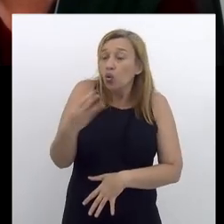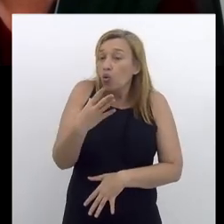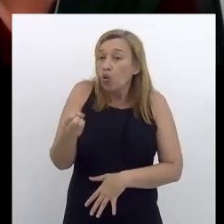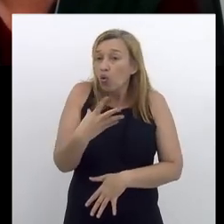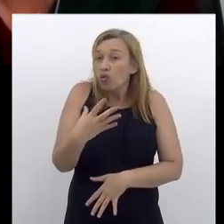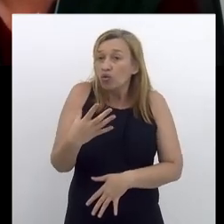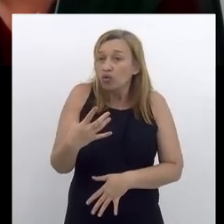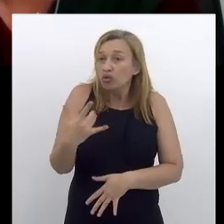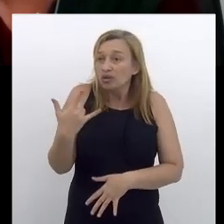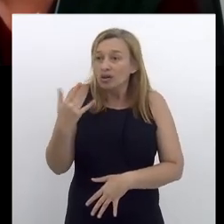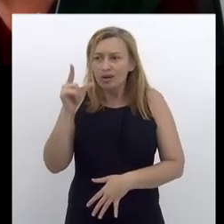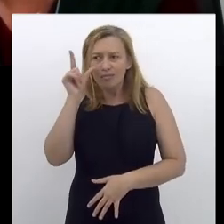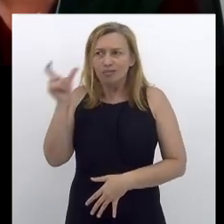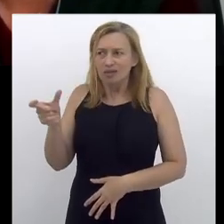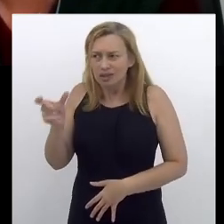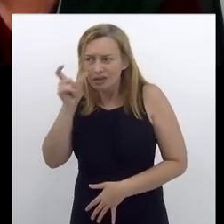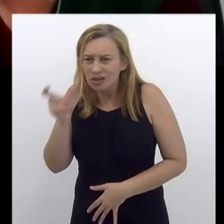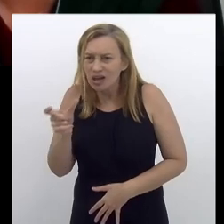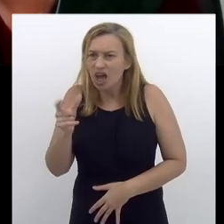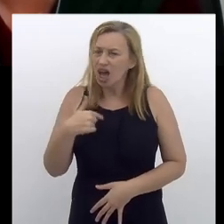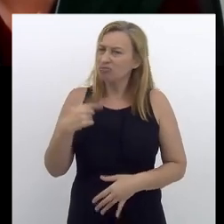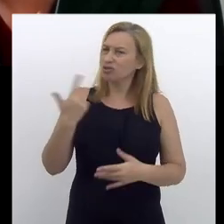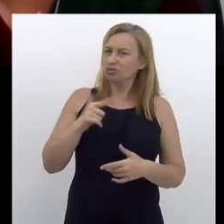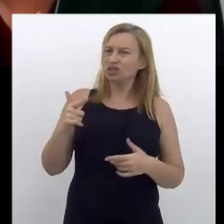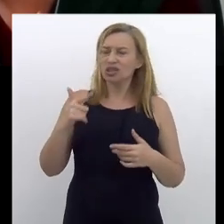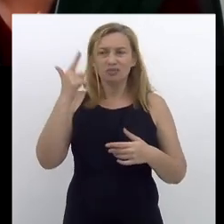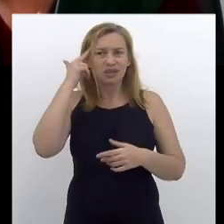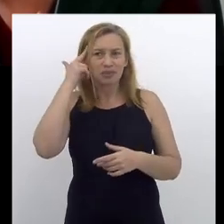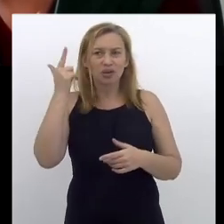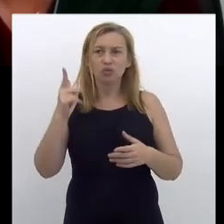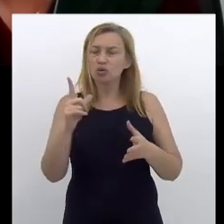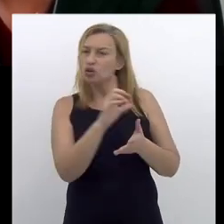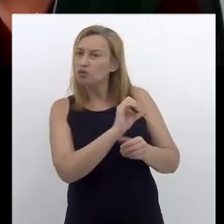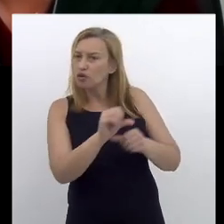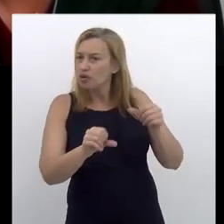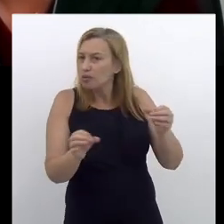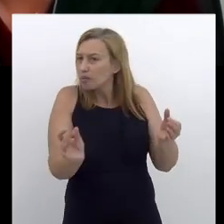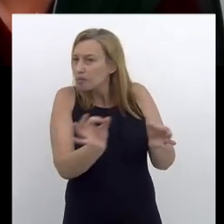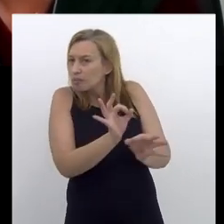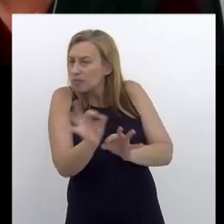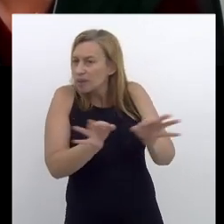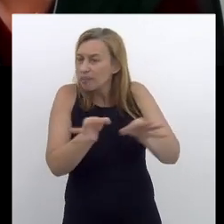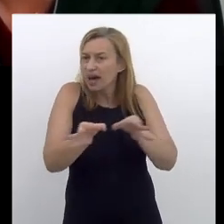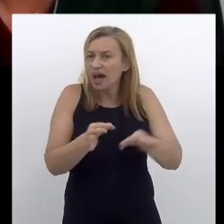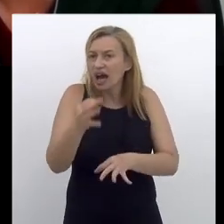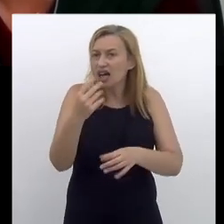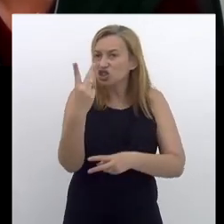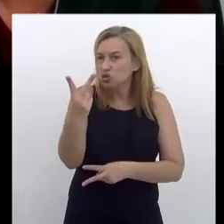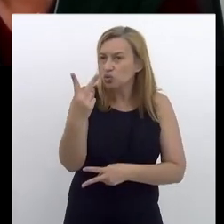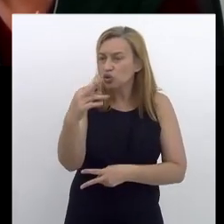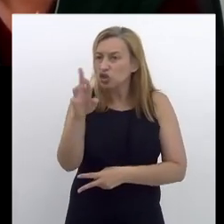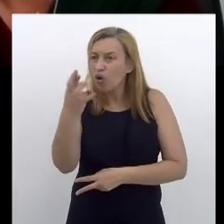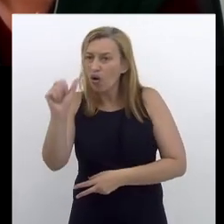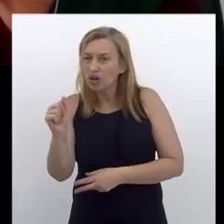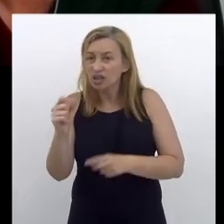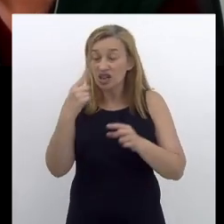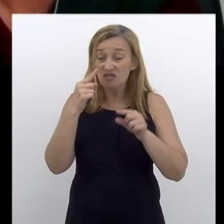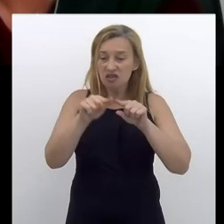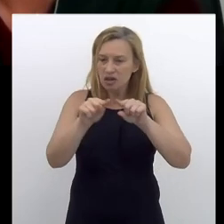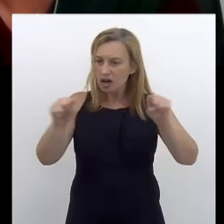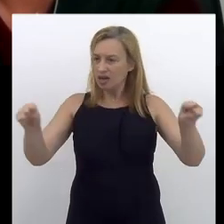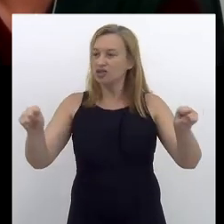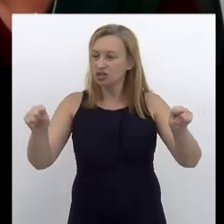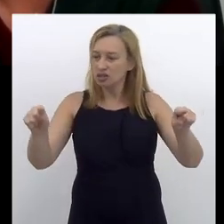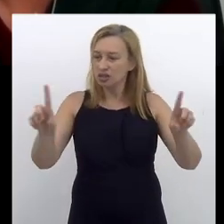me atentou para uma coisa que eu não tinha essa expectativa. Quando eu fui modelar as duas rotas, 4A e 4B, quando a gente vê a